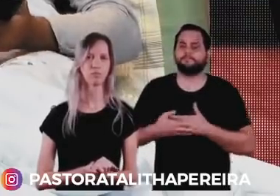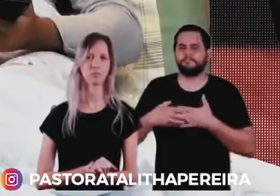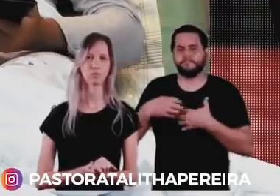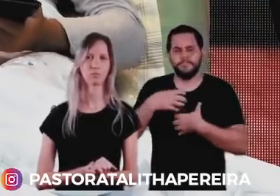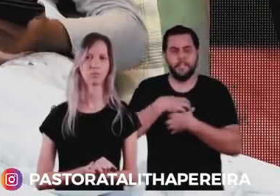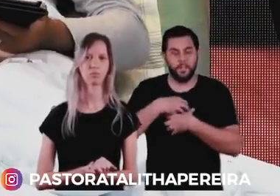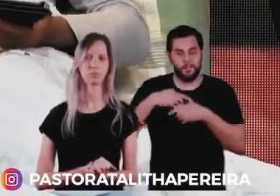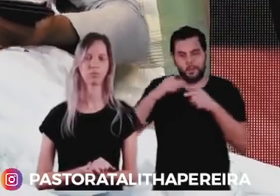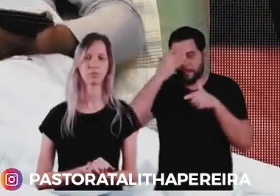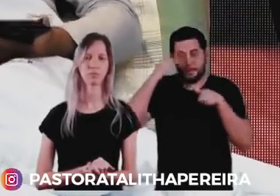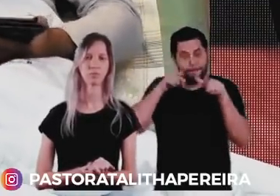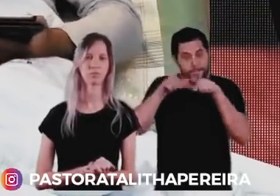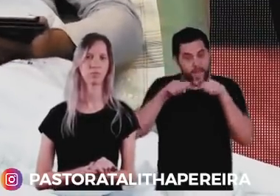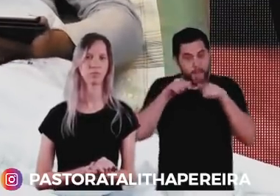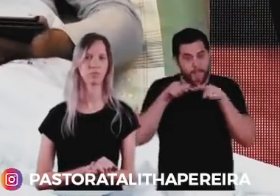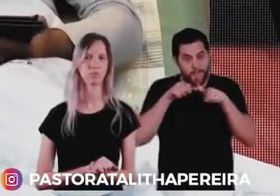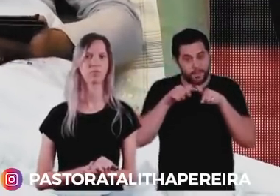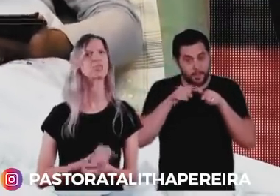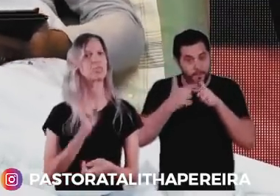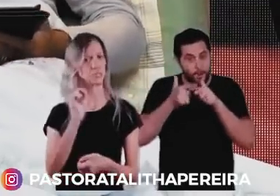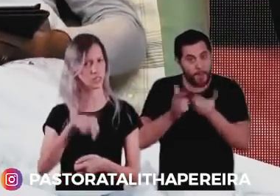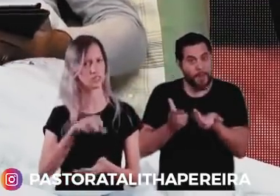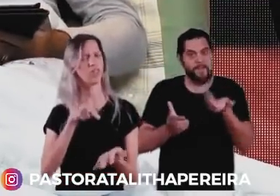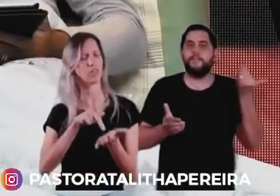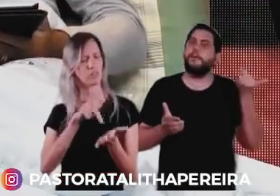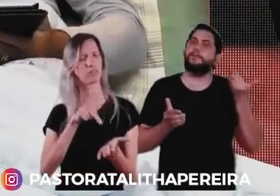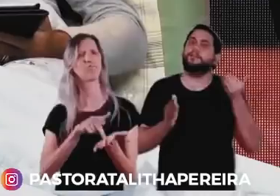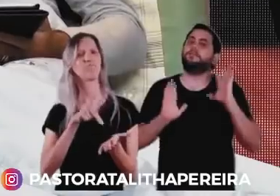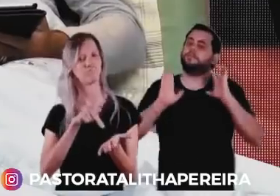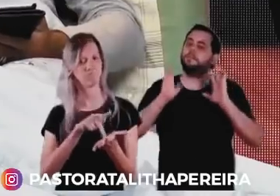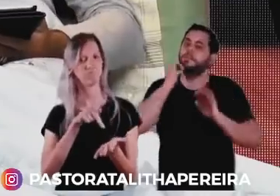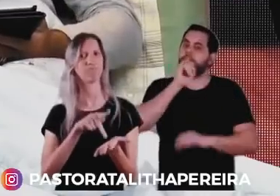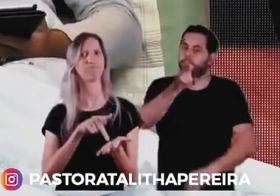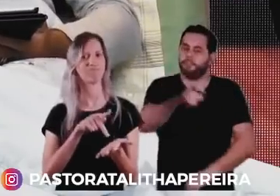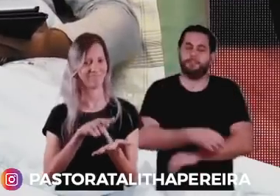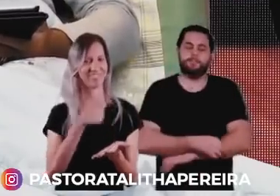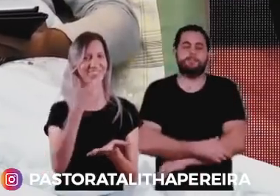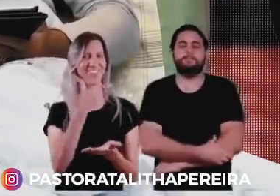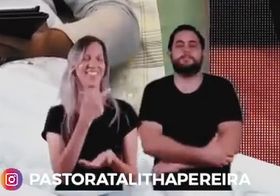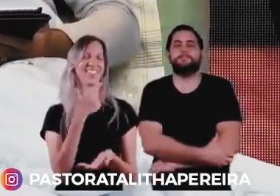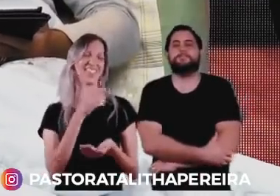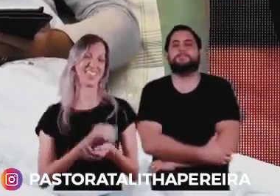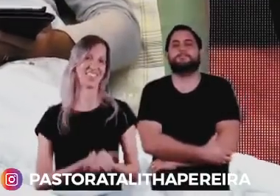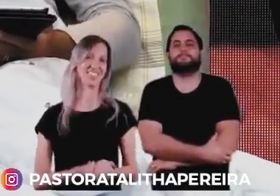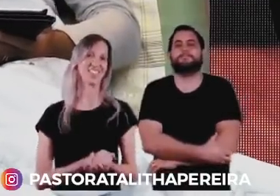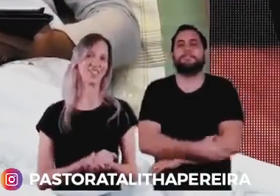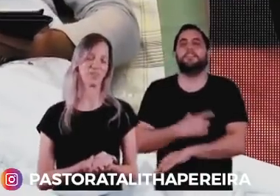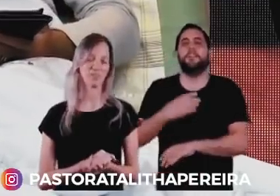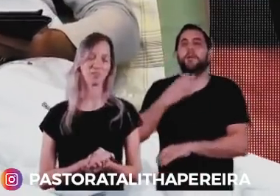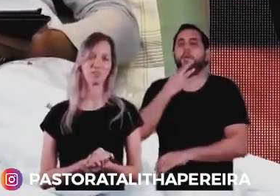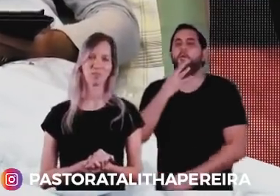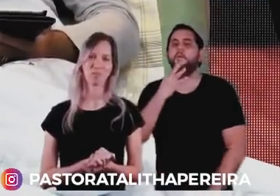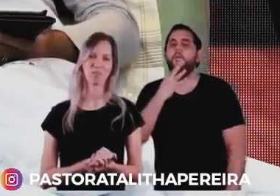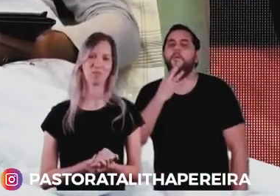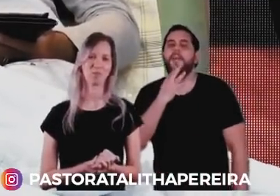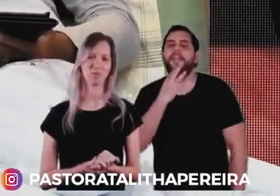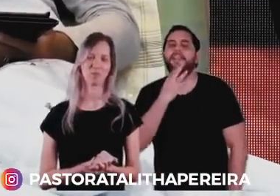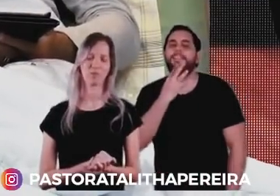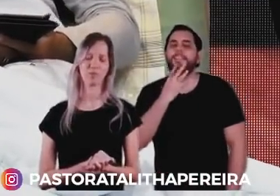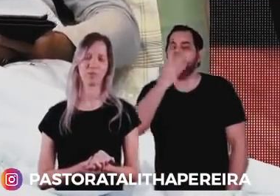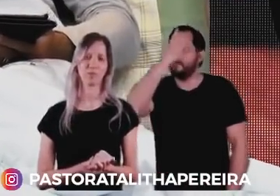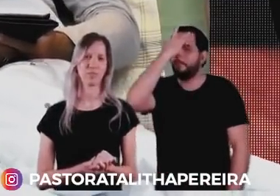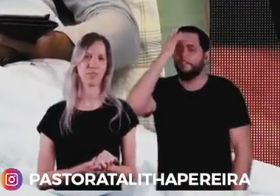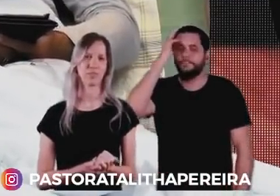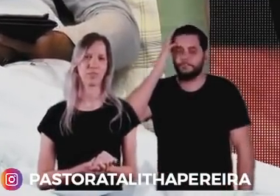do trabalho para dentro de casa. É gente. Verdade. Ó, deixa eu dizer uma coisa a você. Eu conheço uma